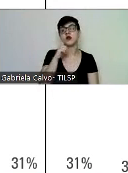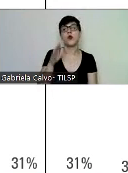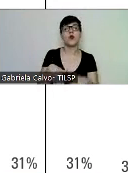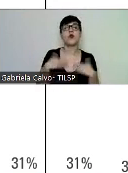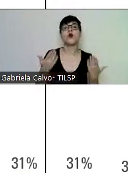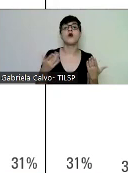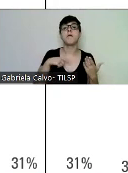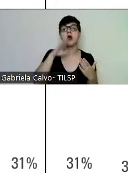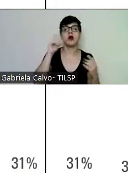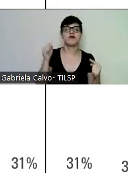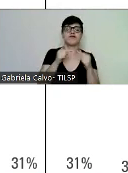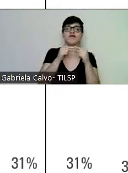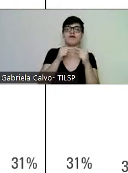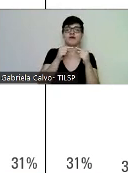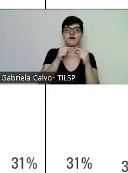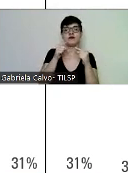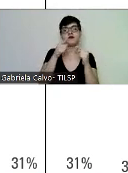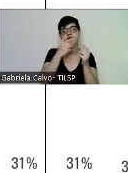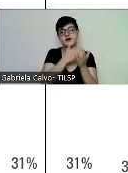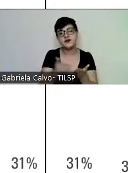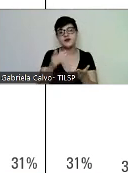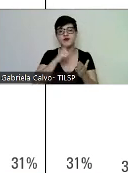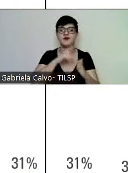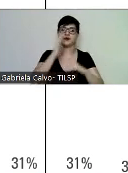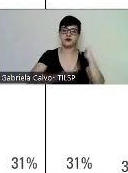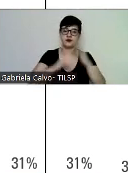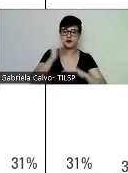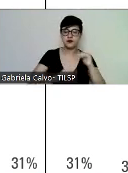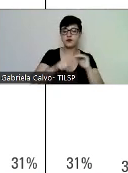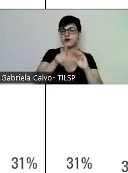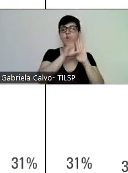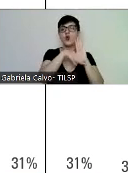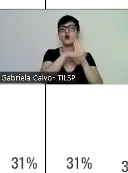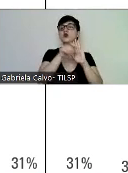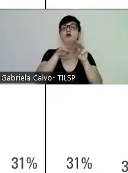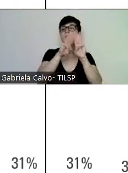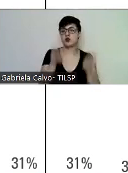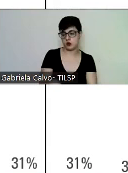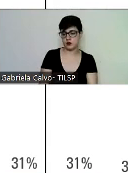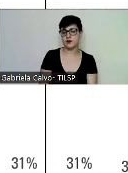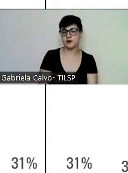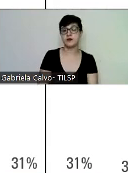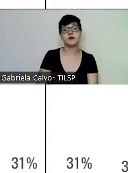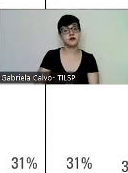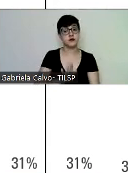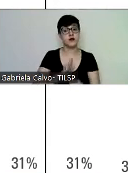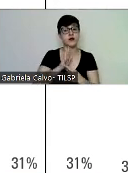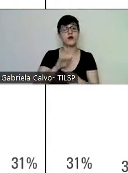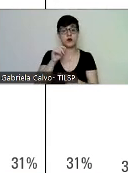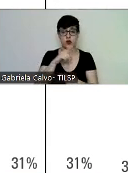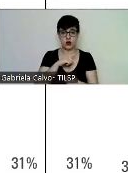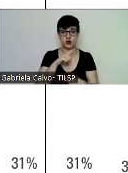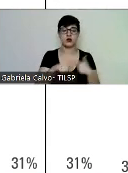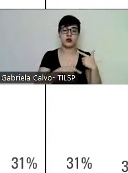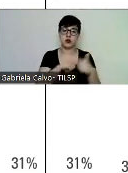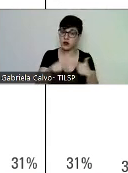relevantes por categoria isso foi assim que a gente começou a construir essa definição de Museu Vale destacar que esse trabalho que foi